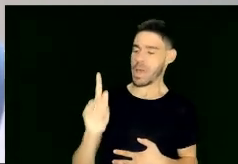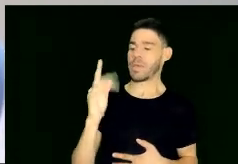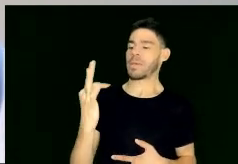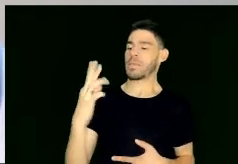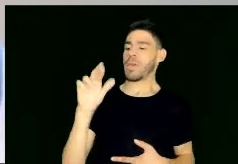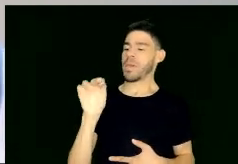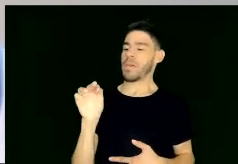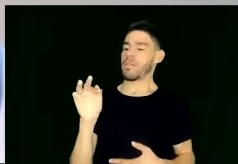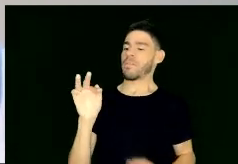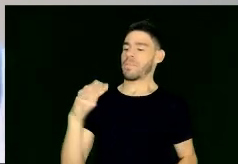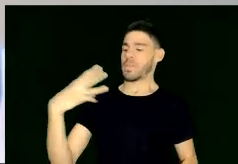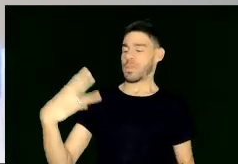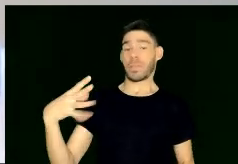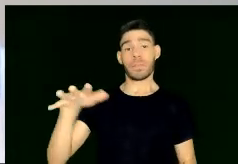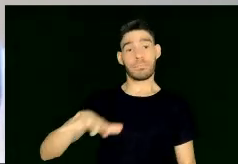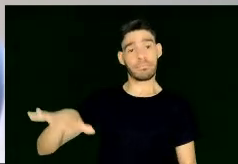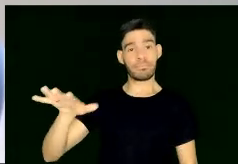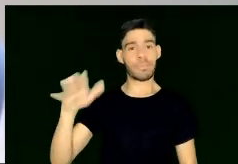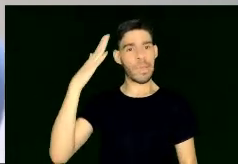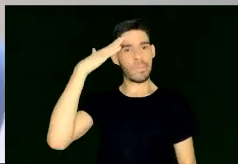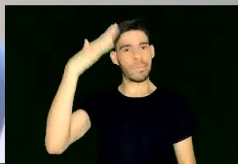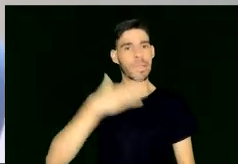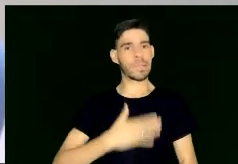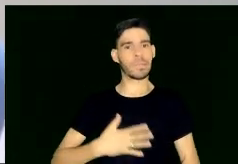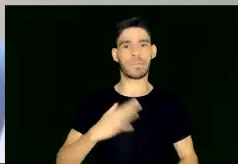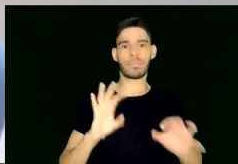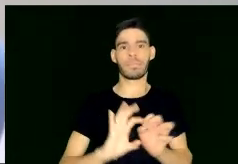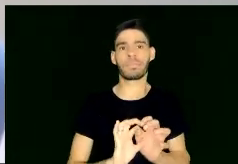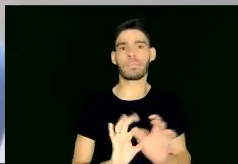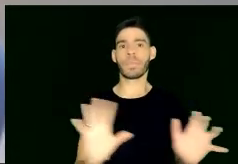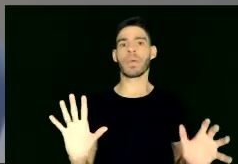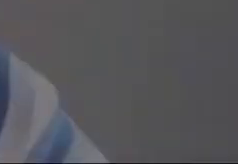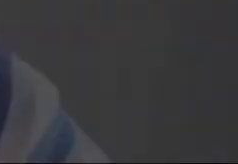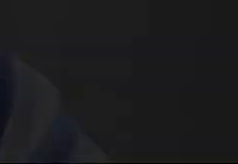na Escola de Magistrados do TRF3. É um prazer. E fico à disposição.